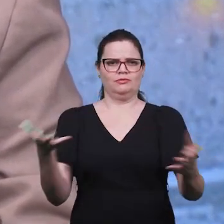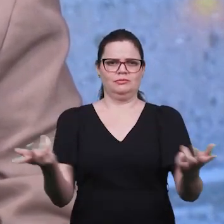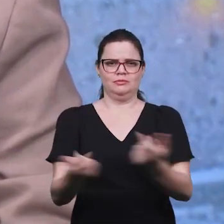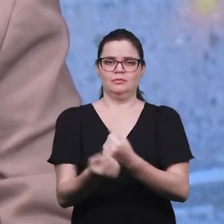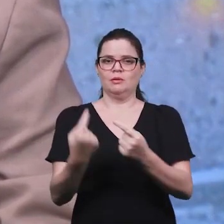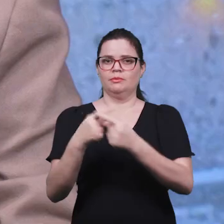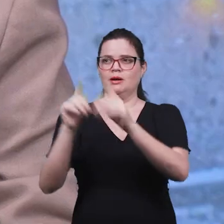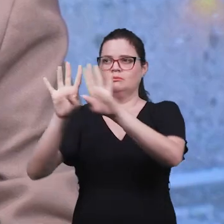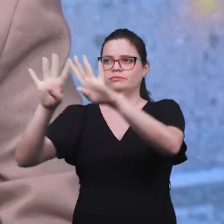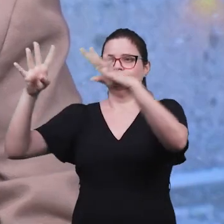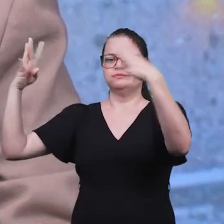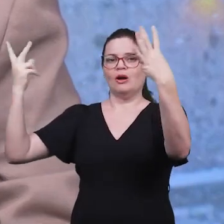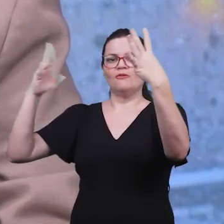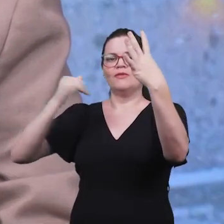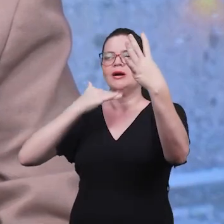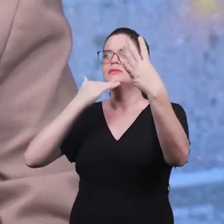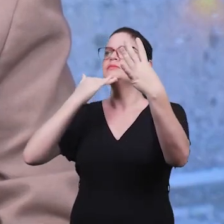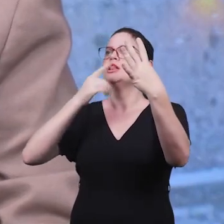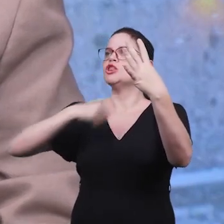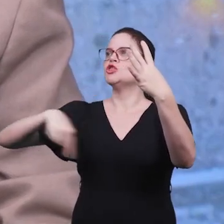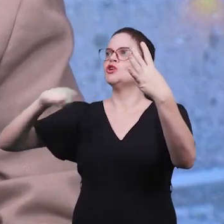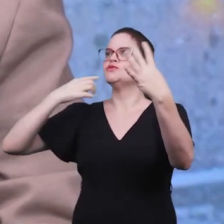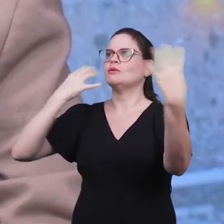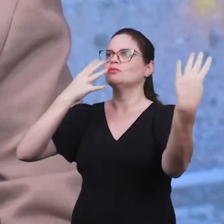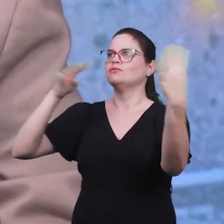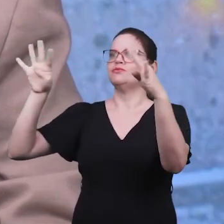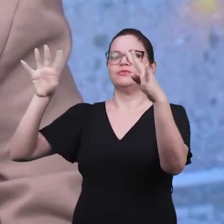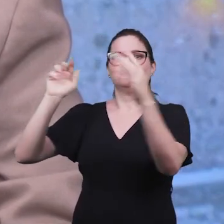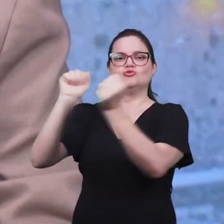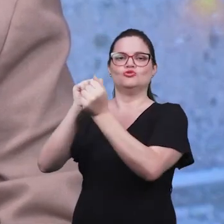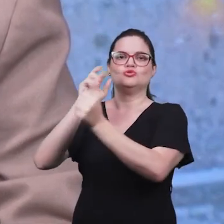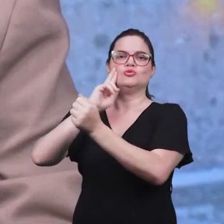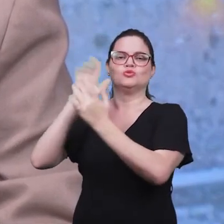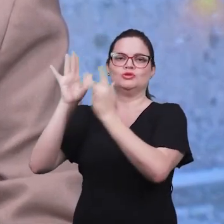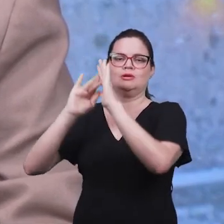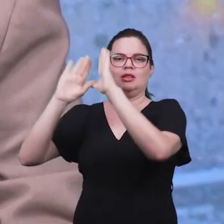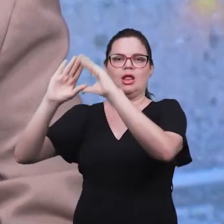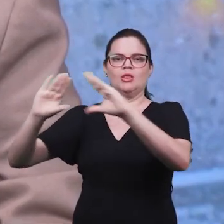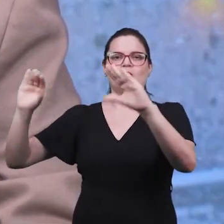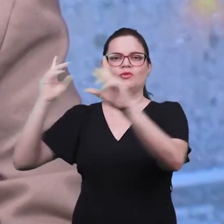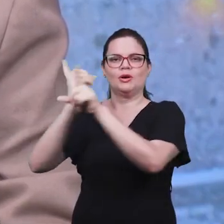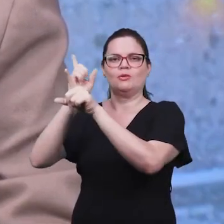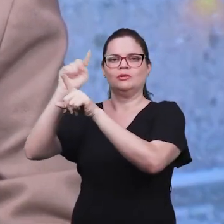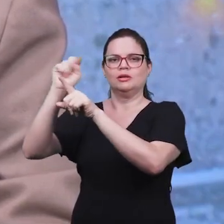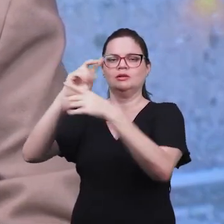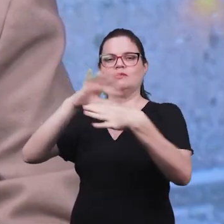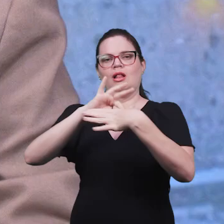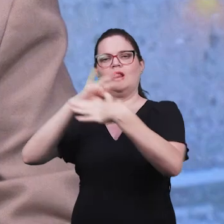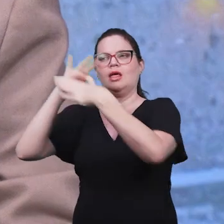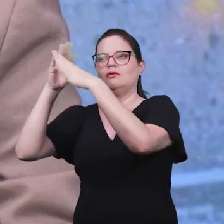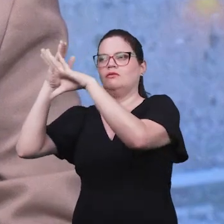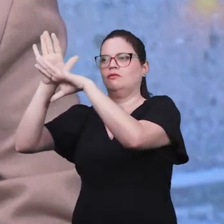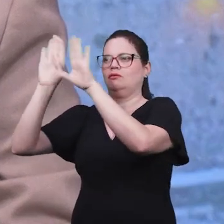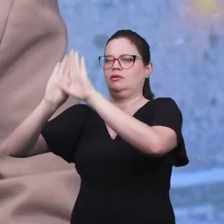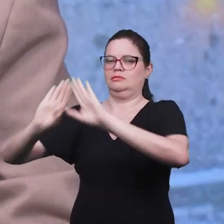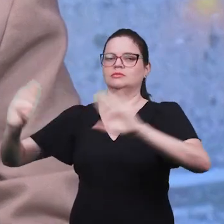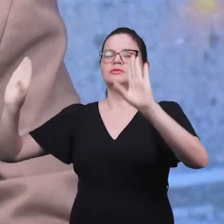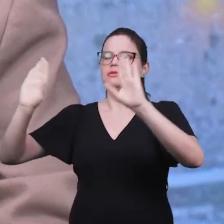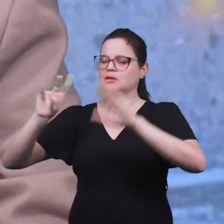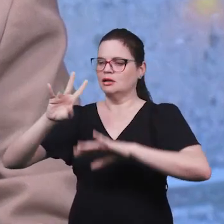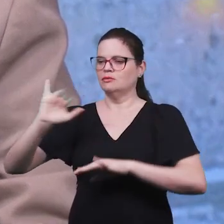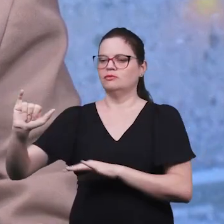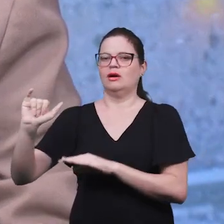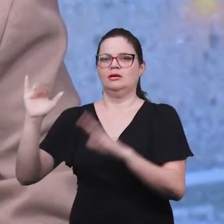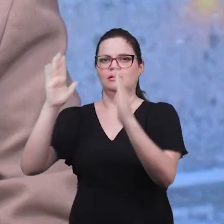porque os portais vão se levantar. Nós vamos estar com o Senhor Jesus lá nas nuvens, encontrar, e Ele vai nos